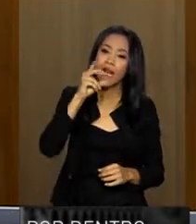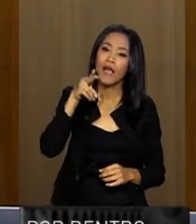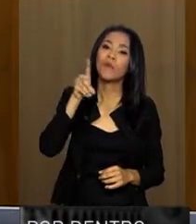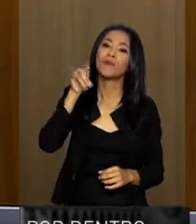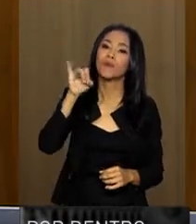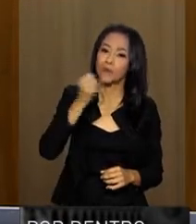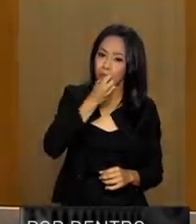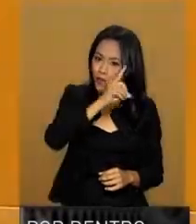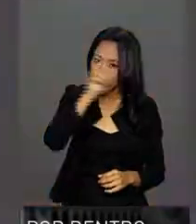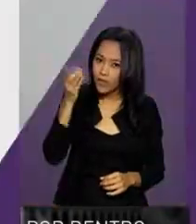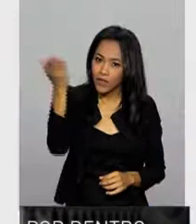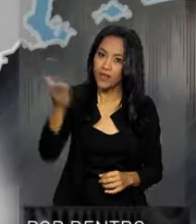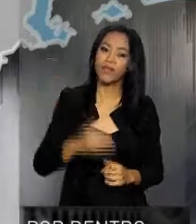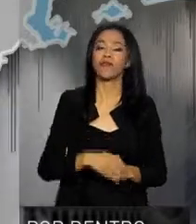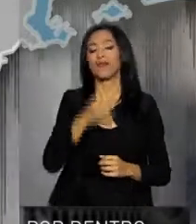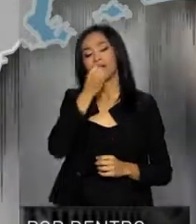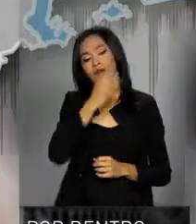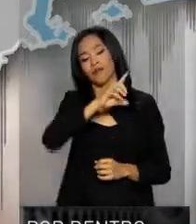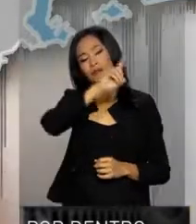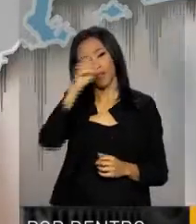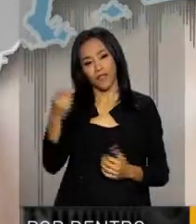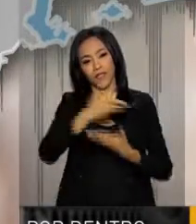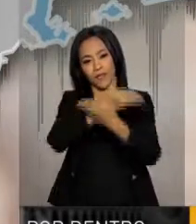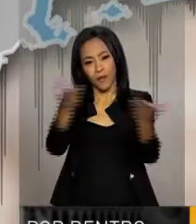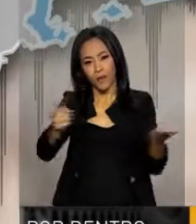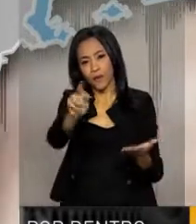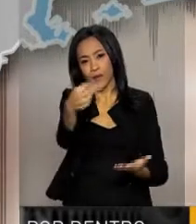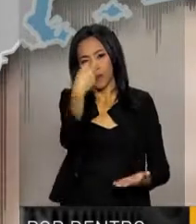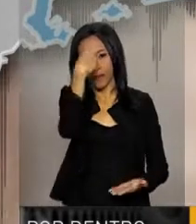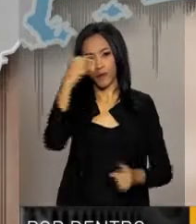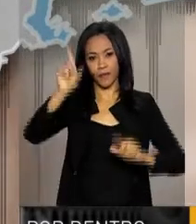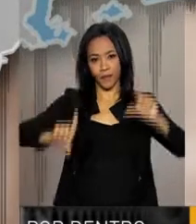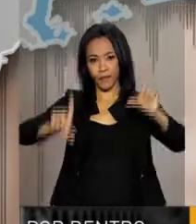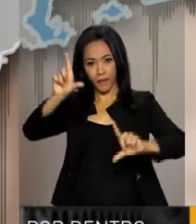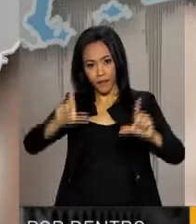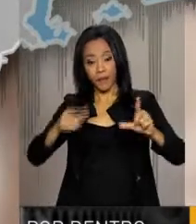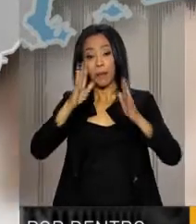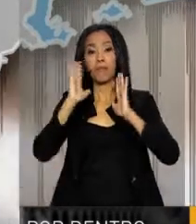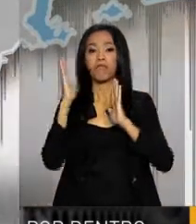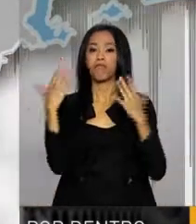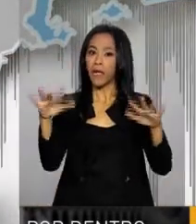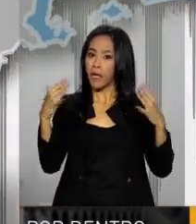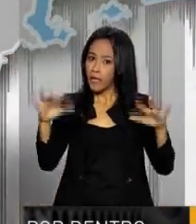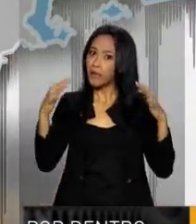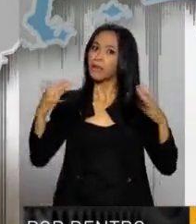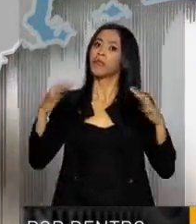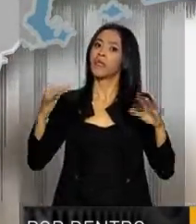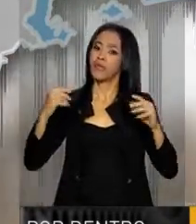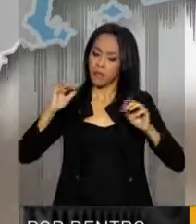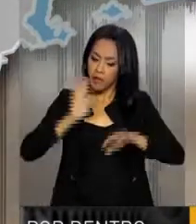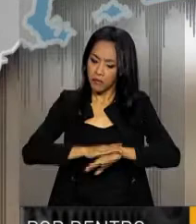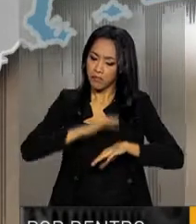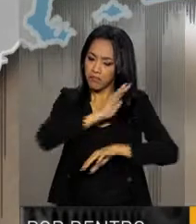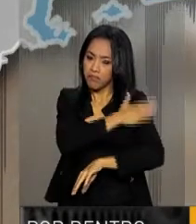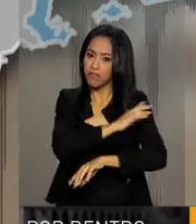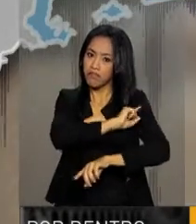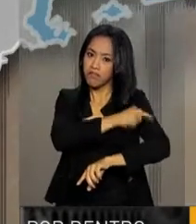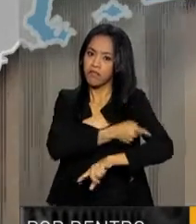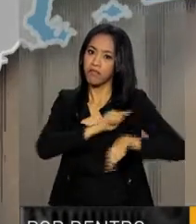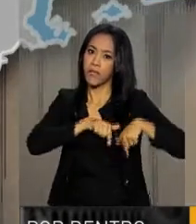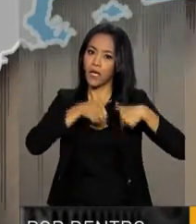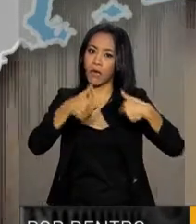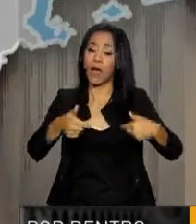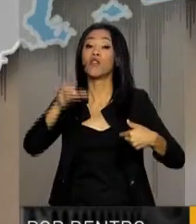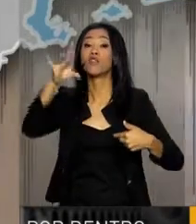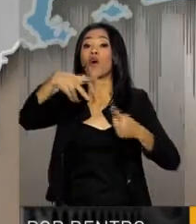com aquela bom dia bom dia a todos os ouvintes do programa parabéns pela iniciativa só como é corrigido